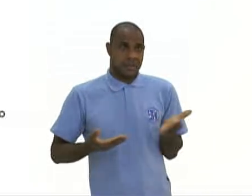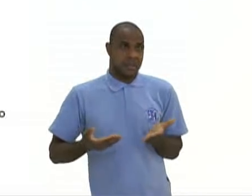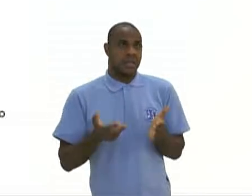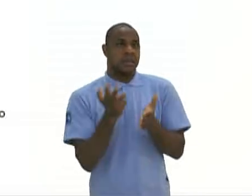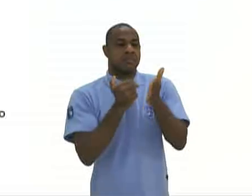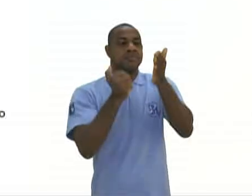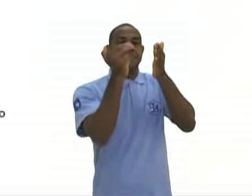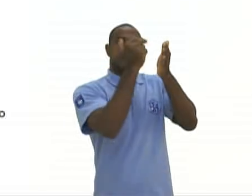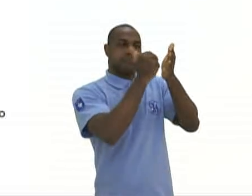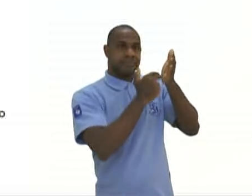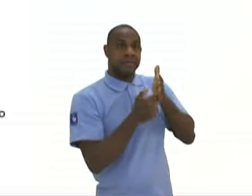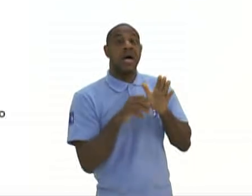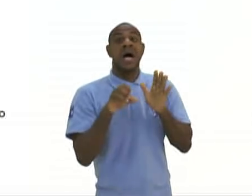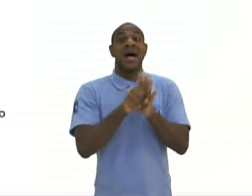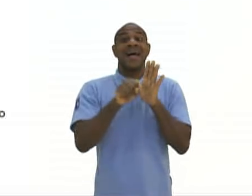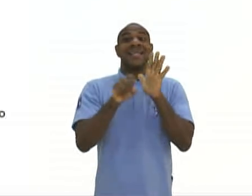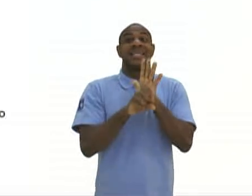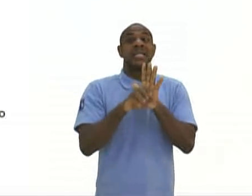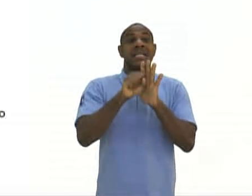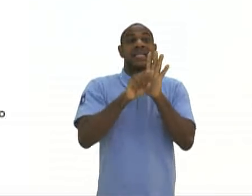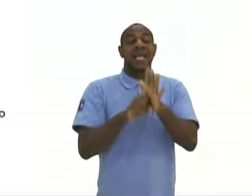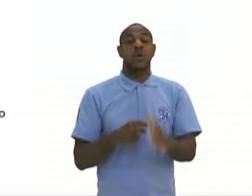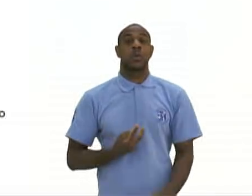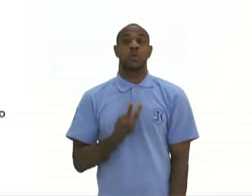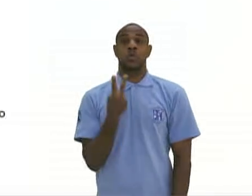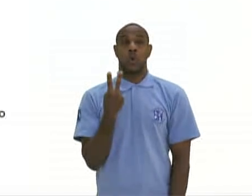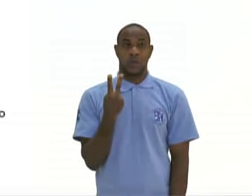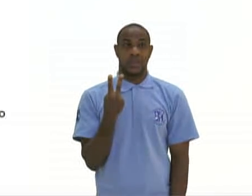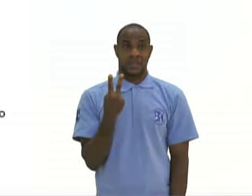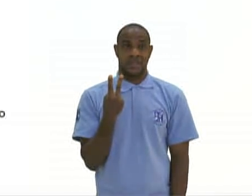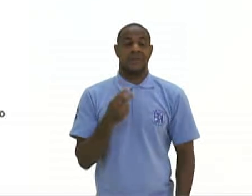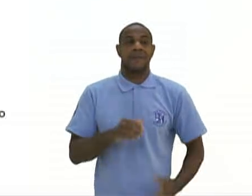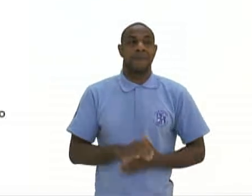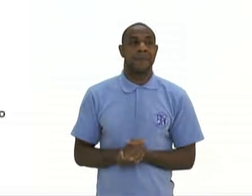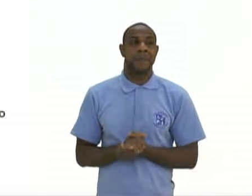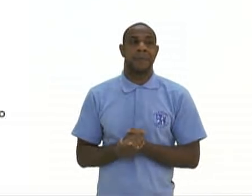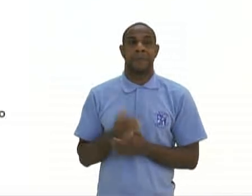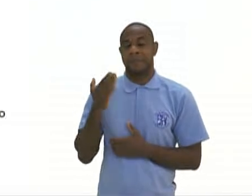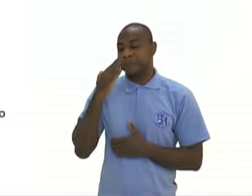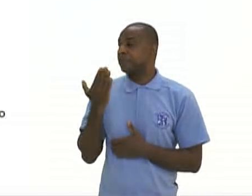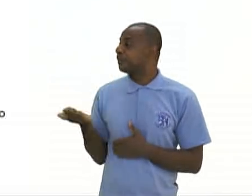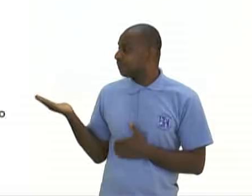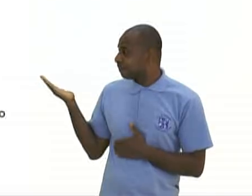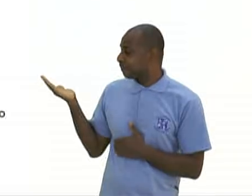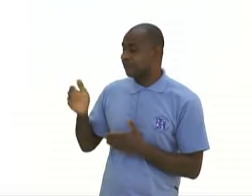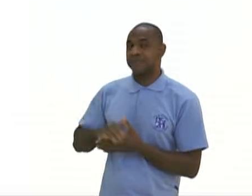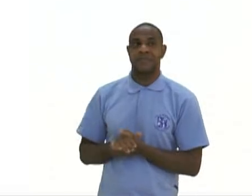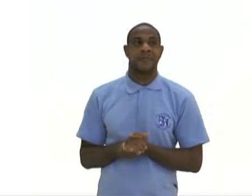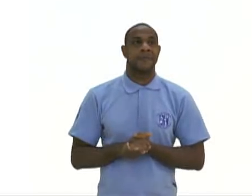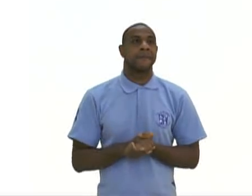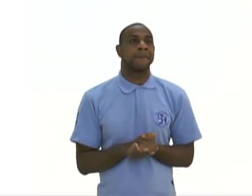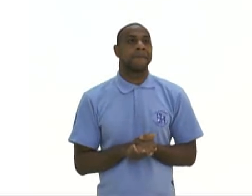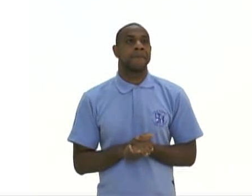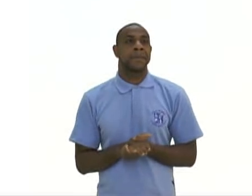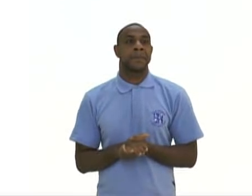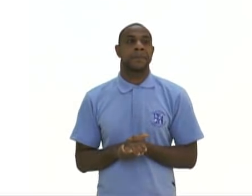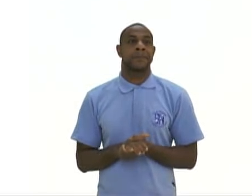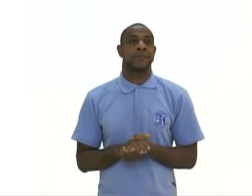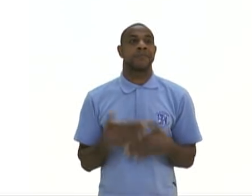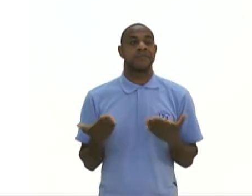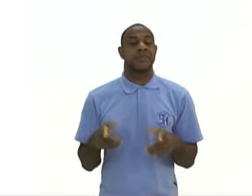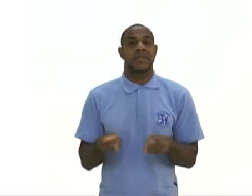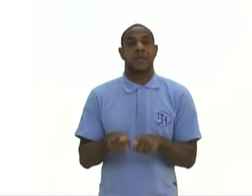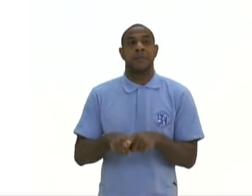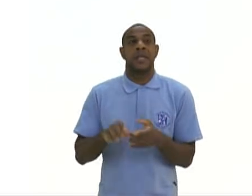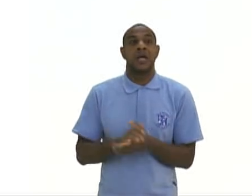antigas, século II, hein? Dois séculos após vamos dizer assim, o nascimento de Cristo. A partir do século